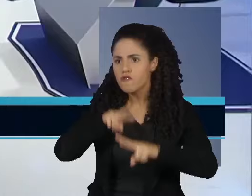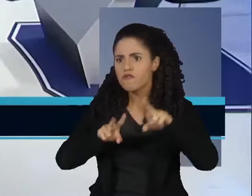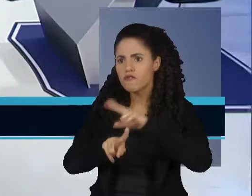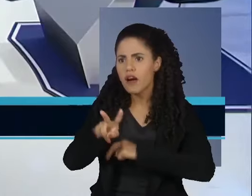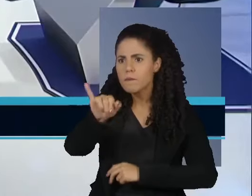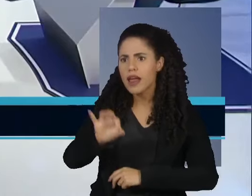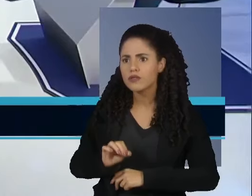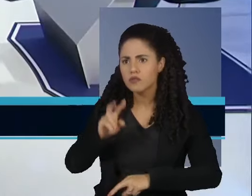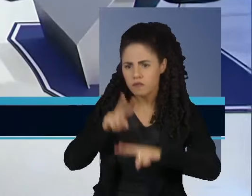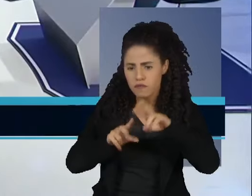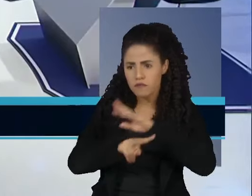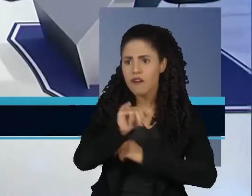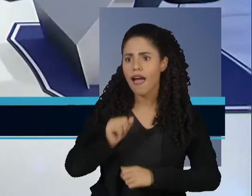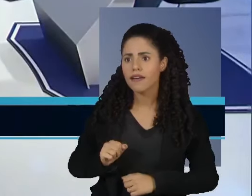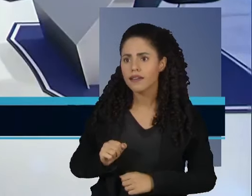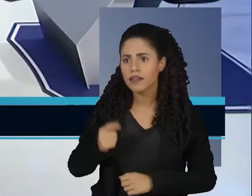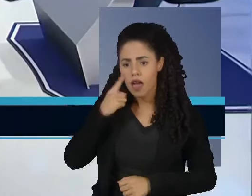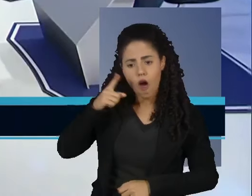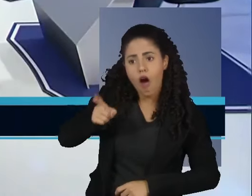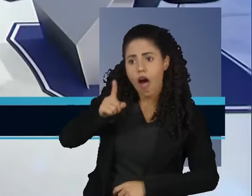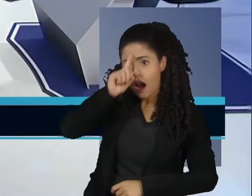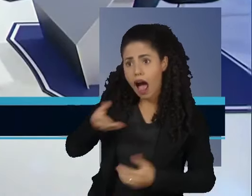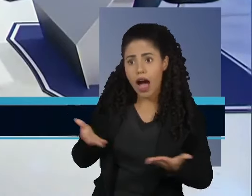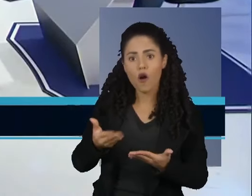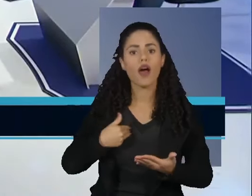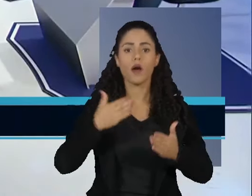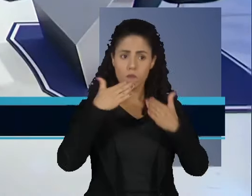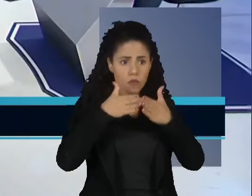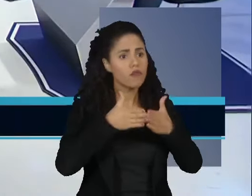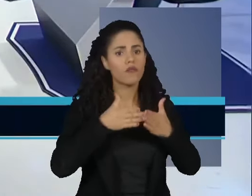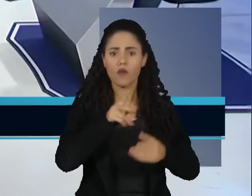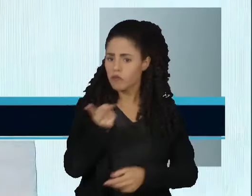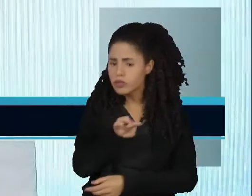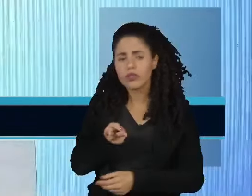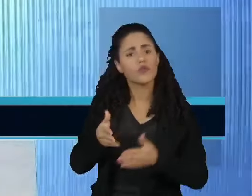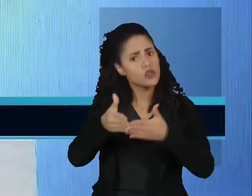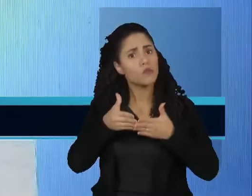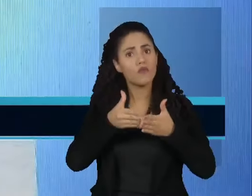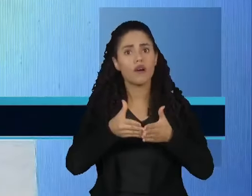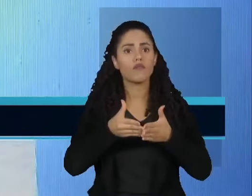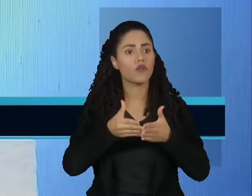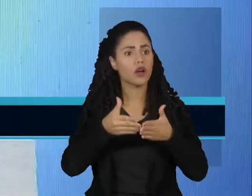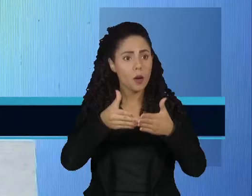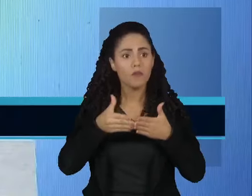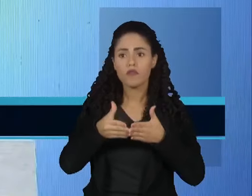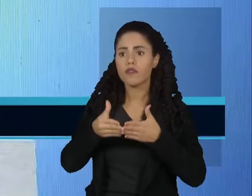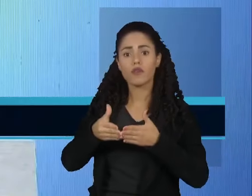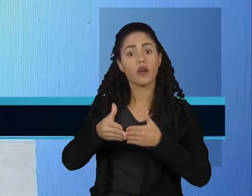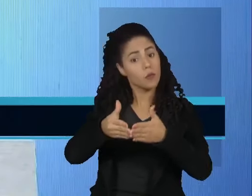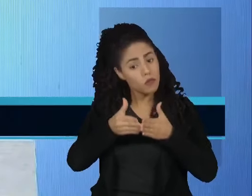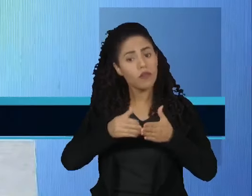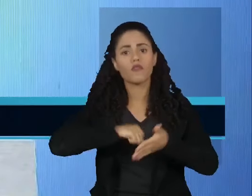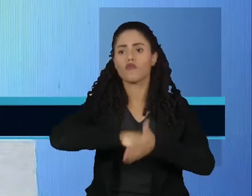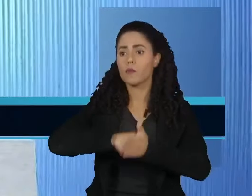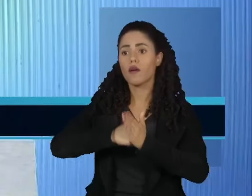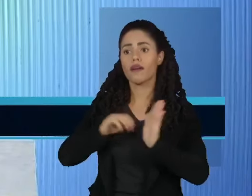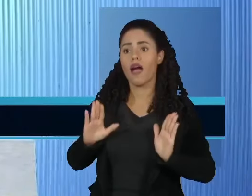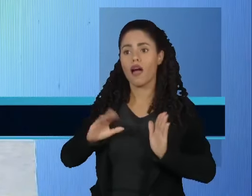vem. Volte no 28. Ordem, agora. Eu vou colocar na cadeia. Eu vou interromper esse